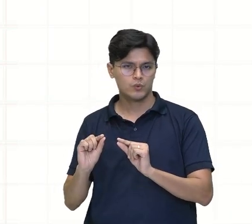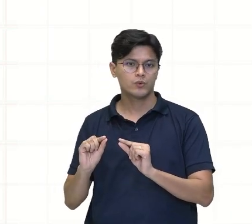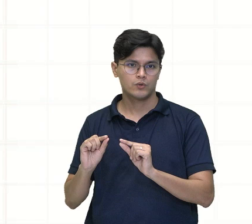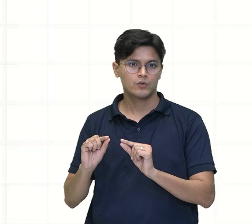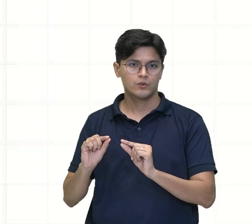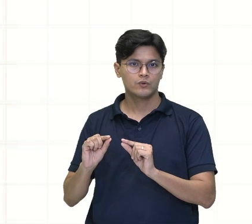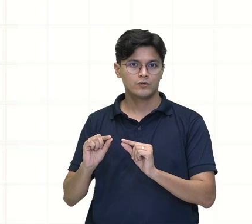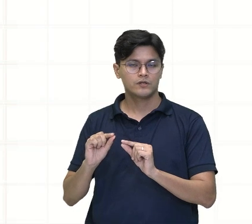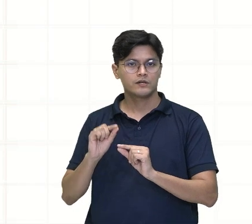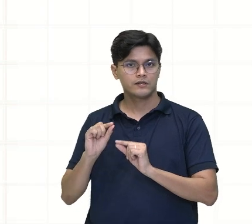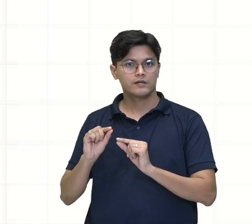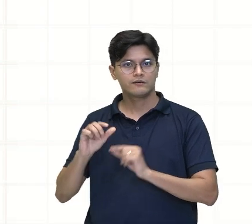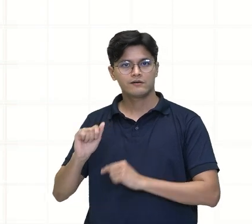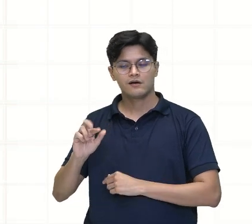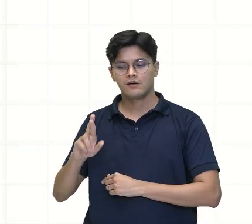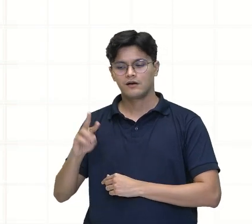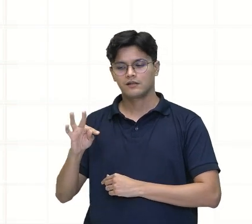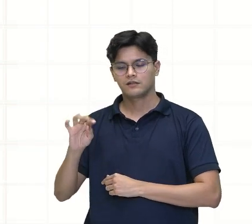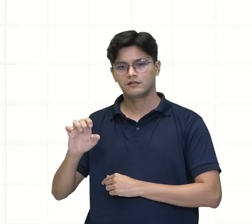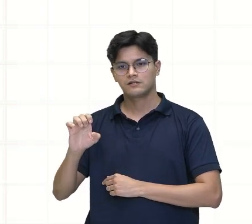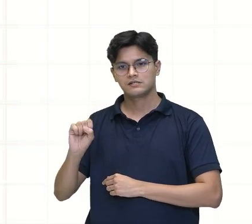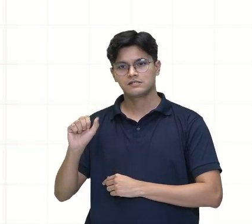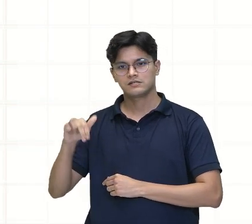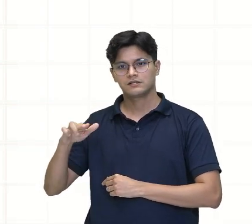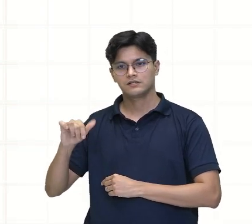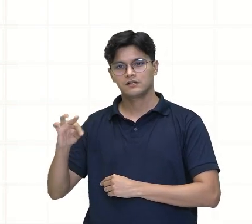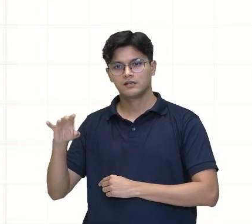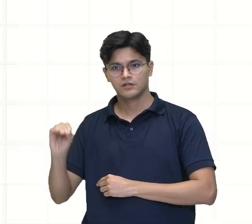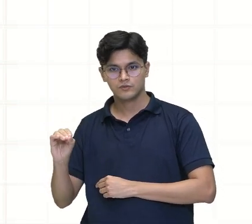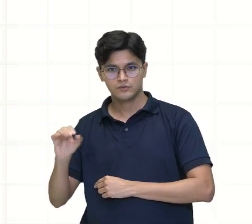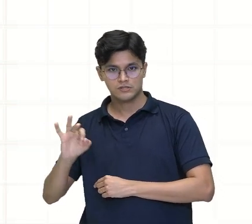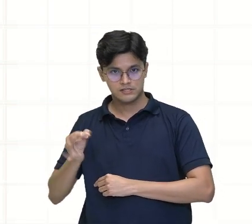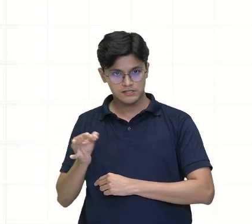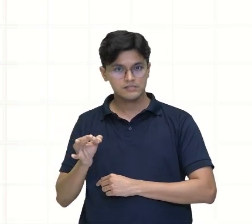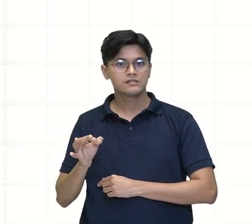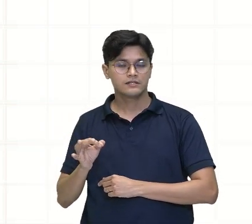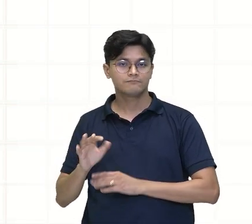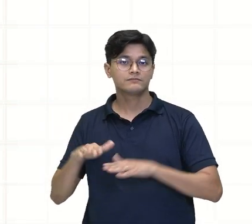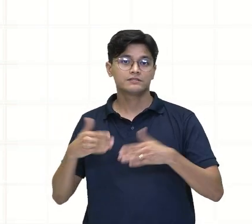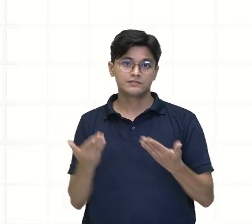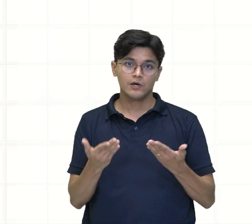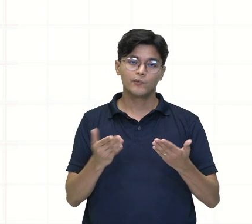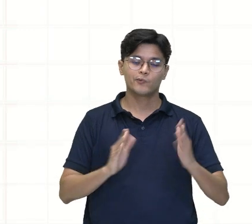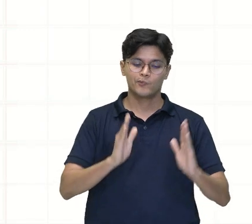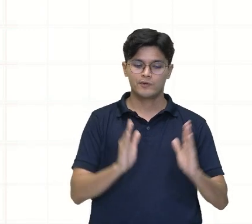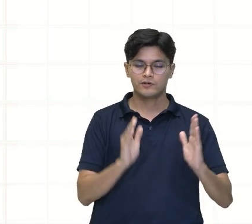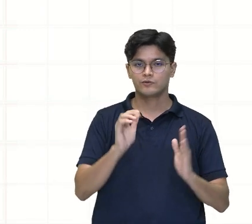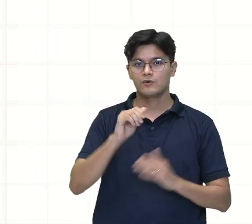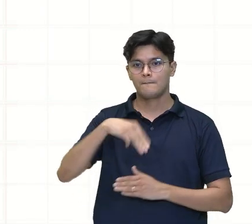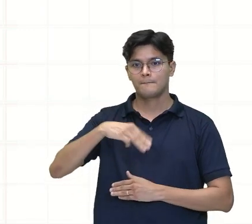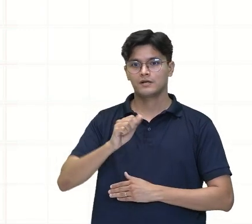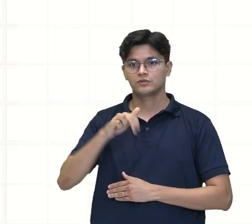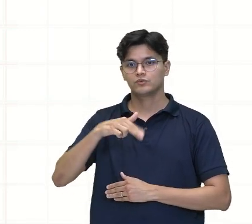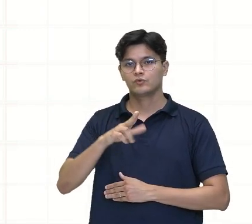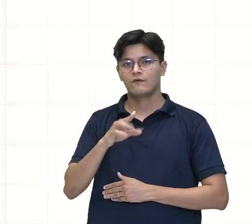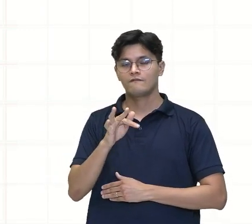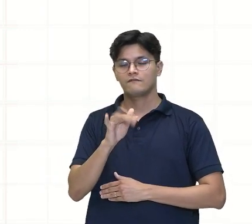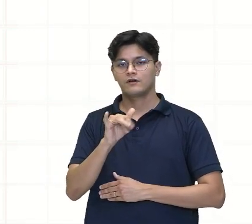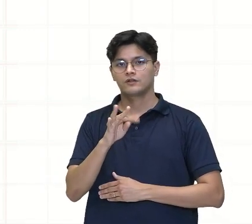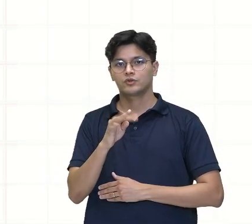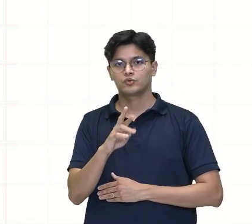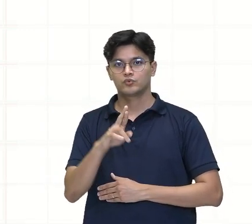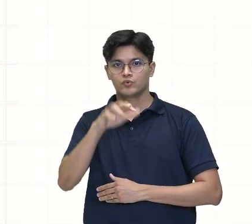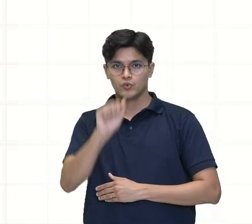da manufatura que a gente teve ali o início da divisão de tarefas e o emprego ali, posteriormente, de